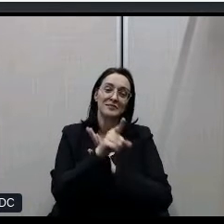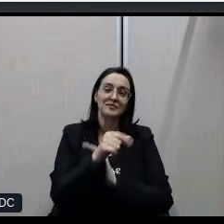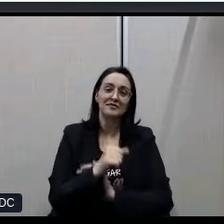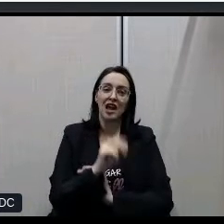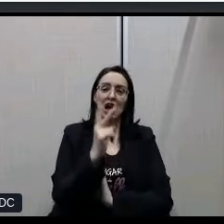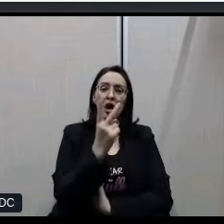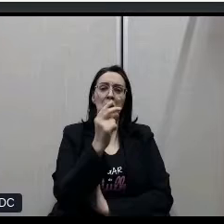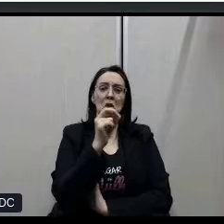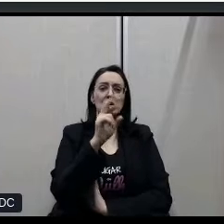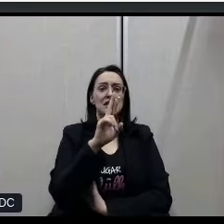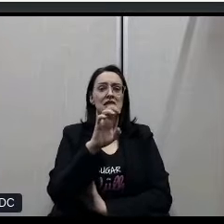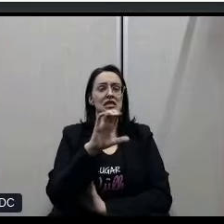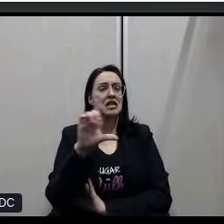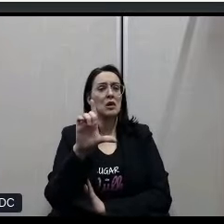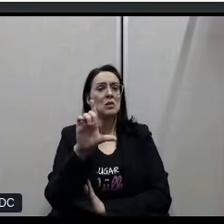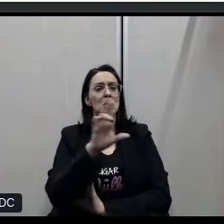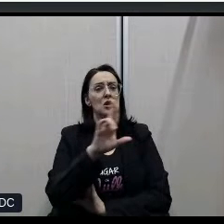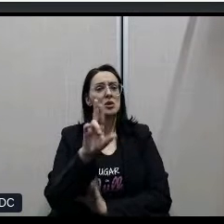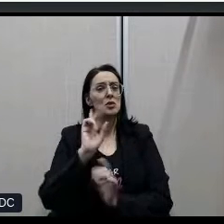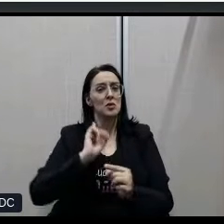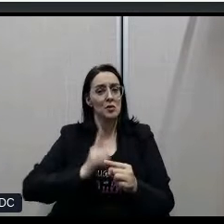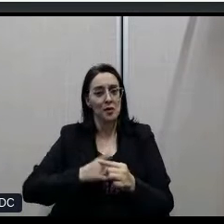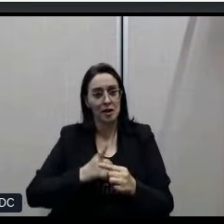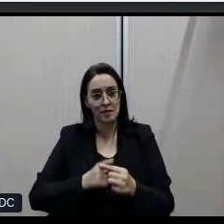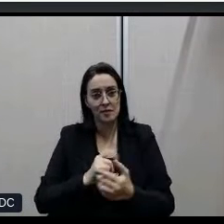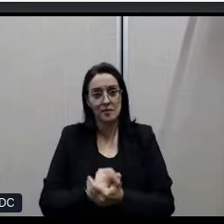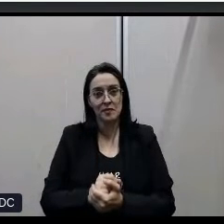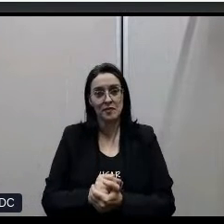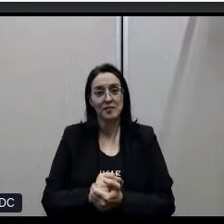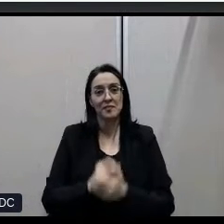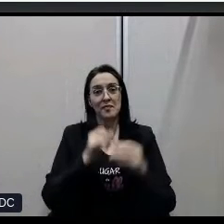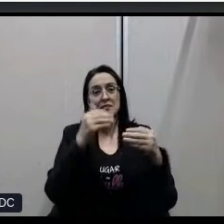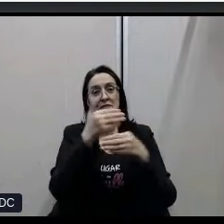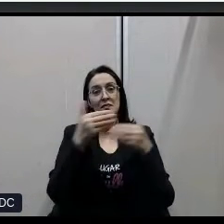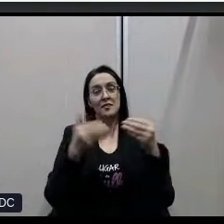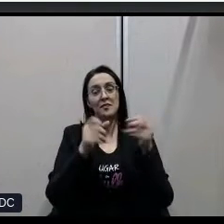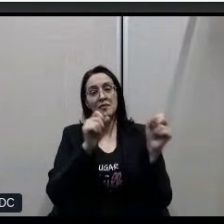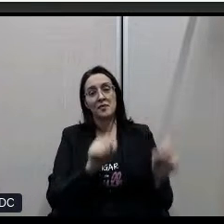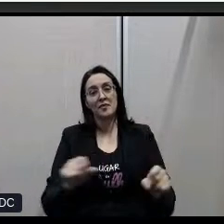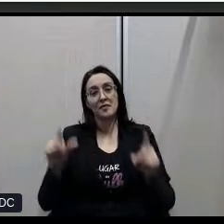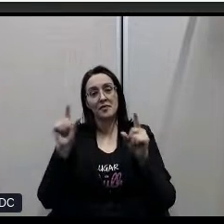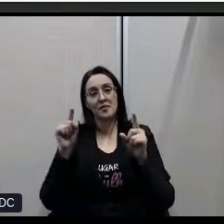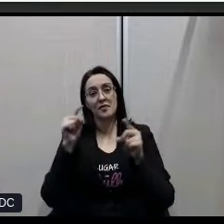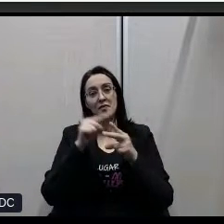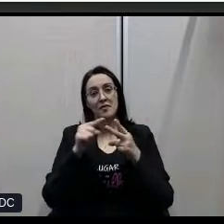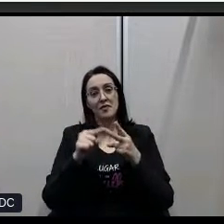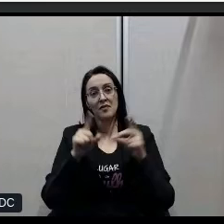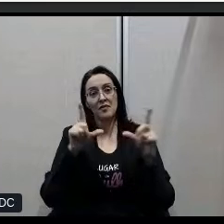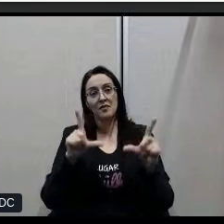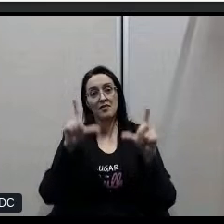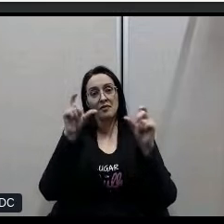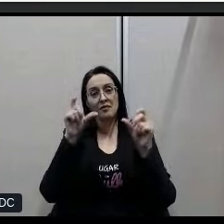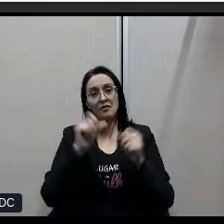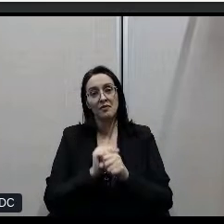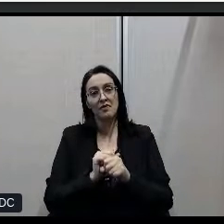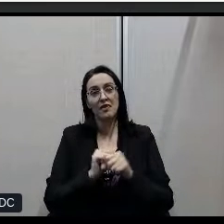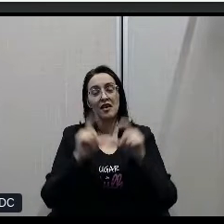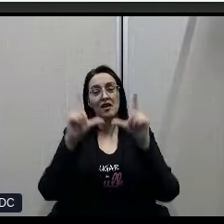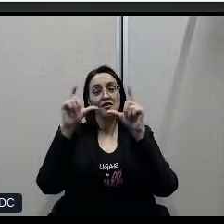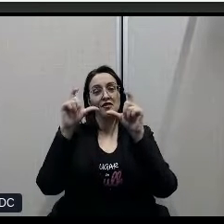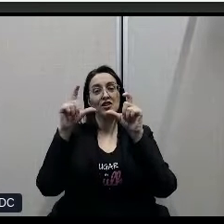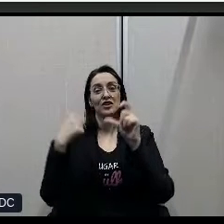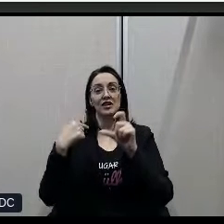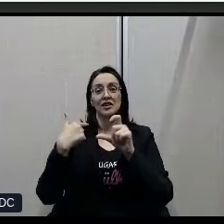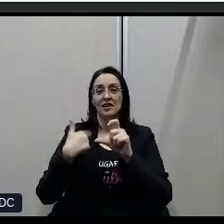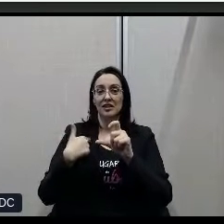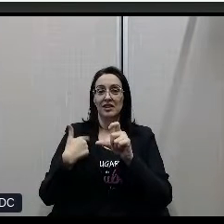Por que Orcel? Por que esse nome? Aqui nesse slide eu coloquei 2 fotos. A foto de cima está